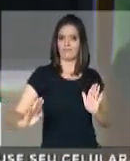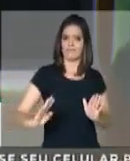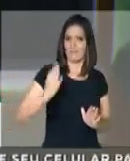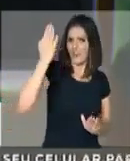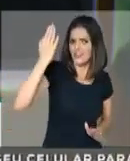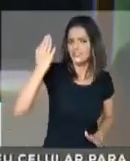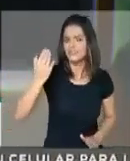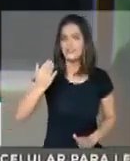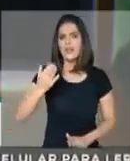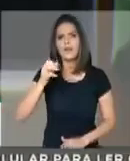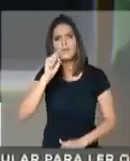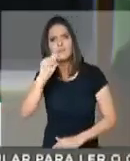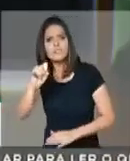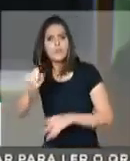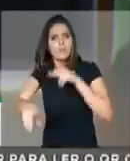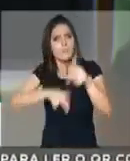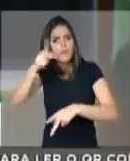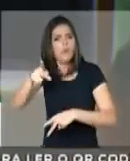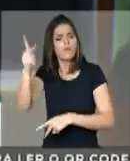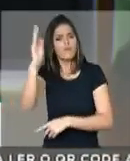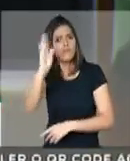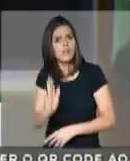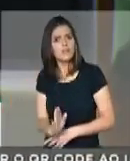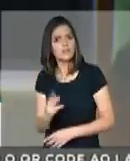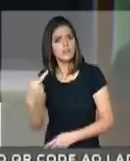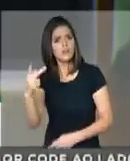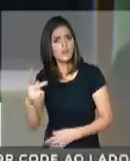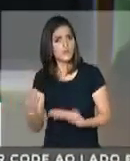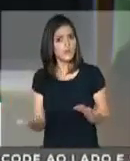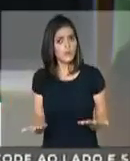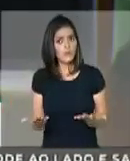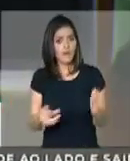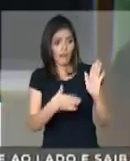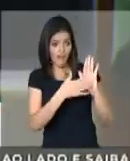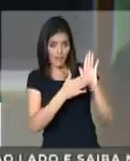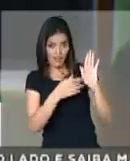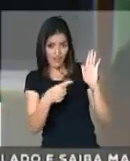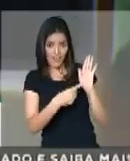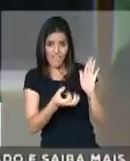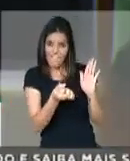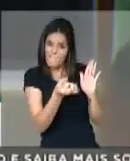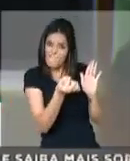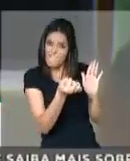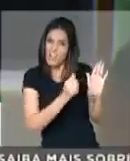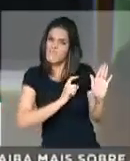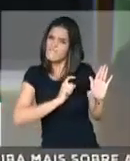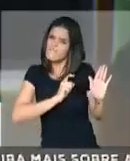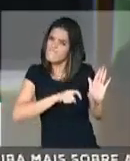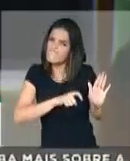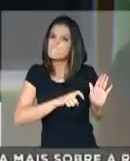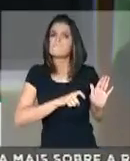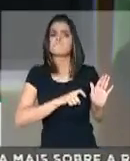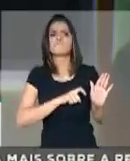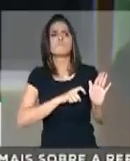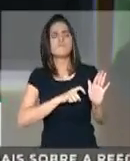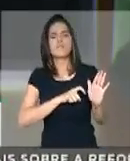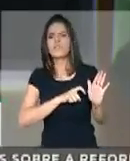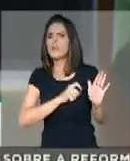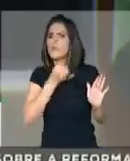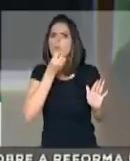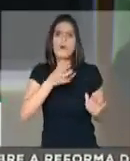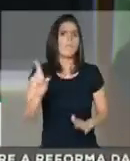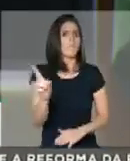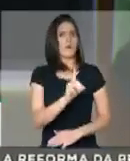aos interesses do povo trabalhador do nosso país. Esta é uma reforma cruel, é uma reforma